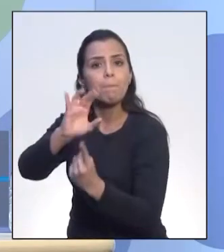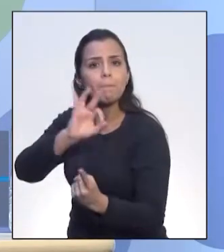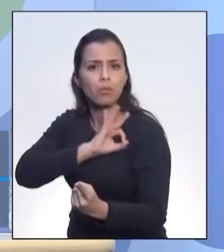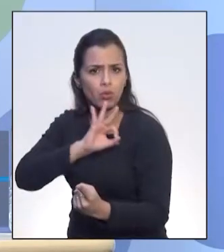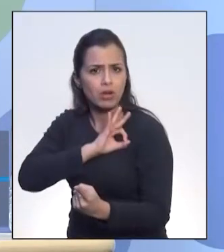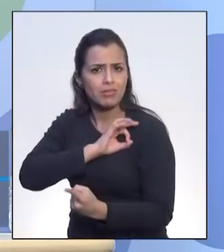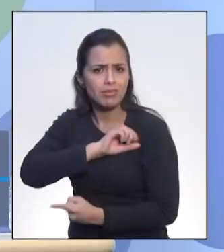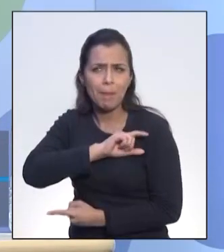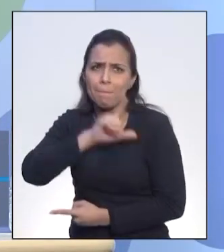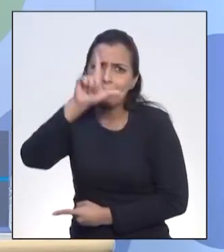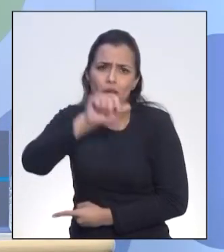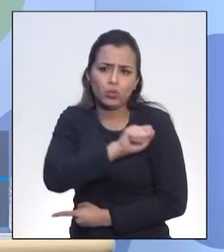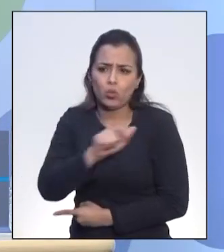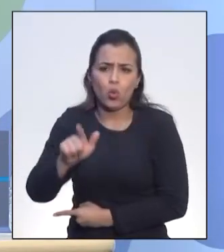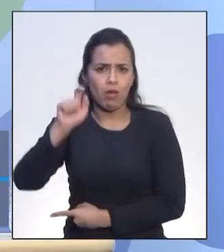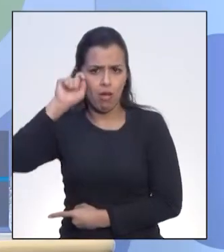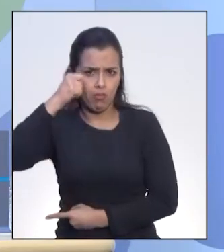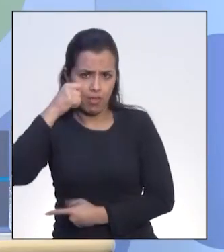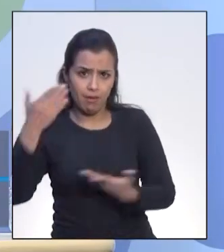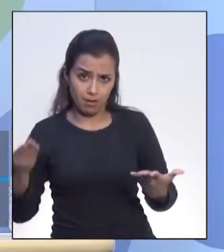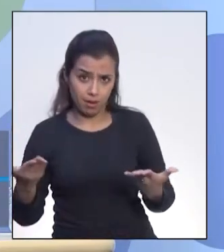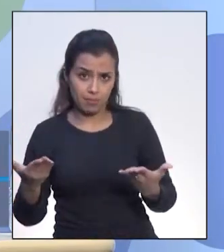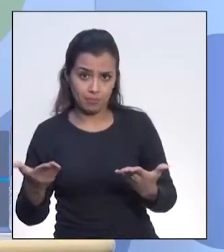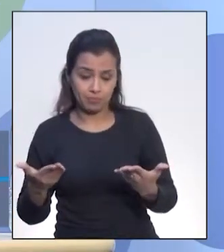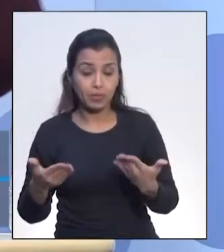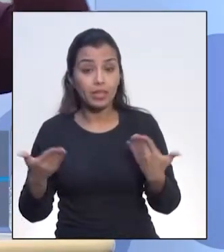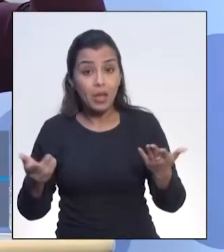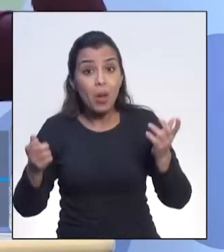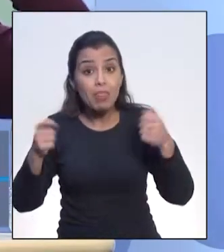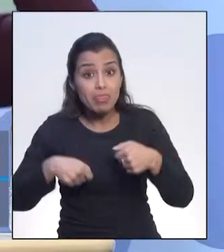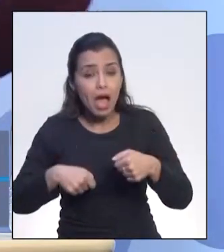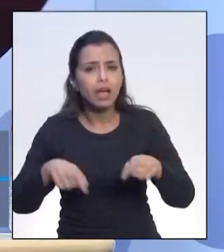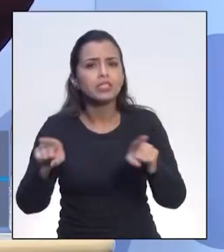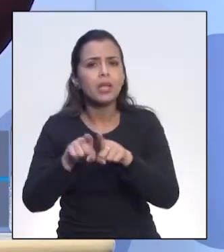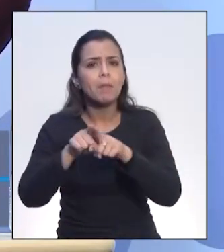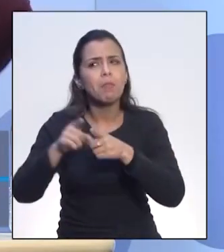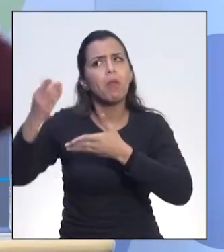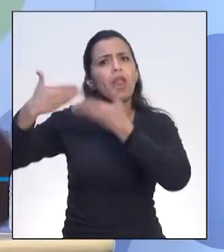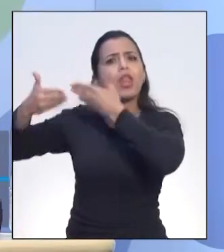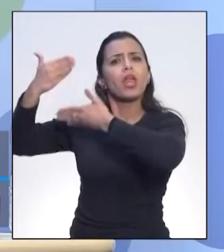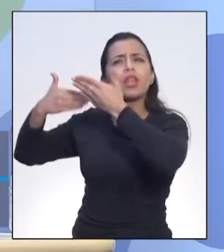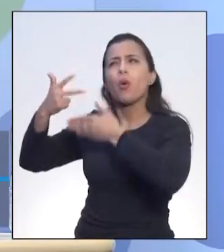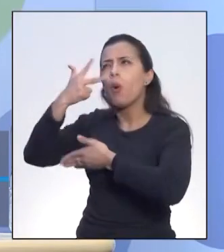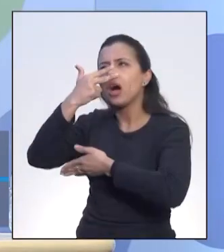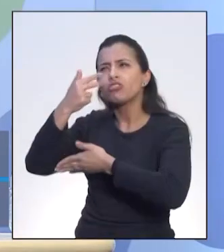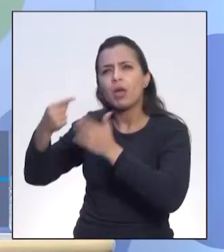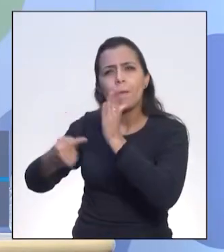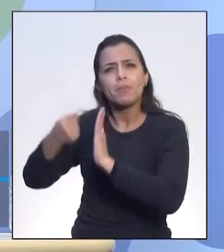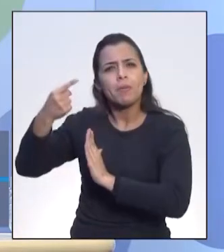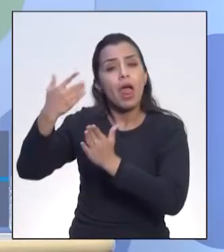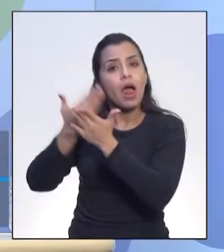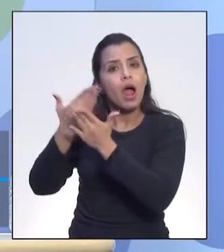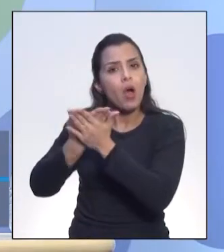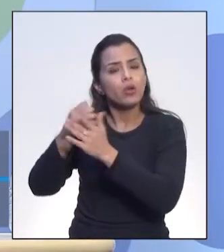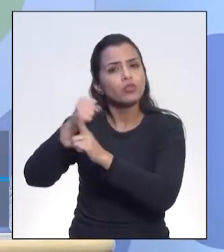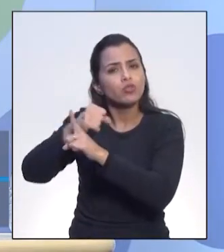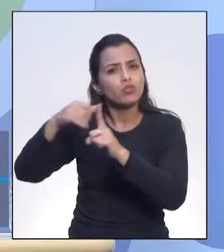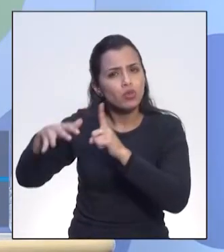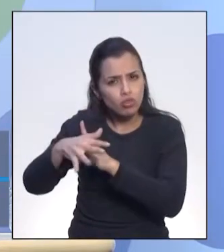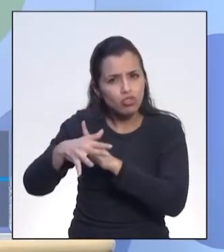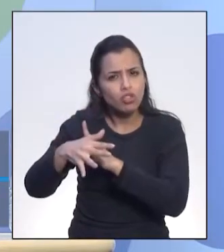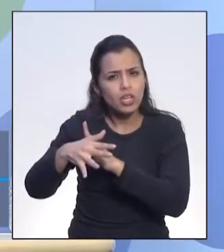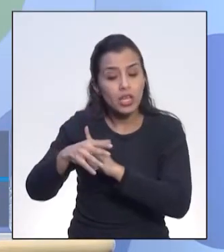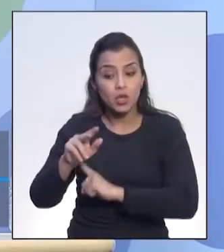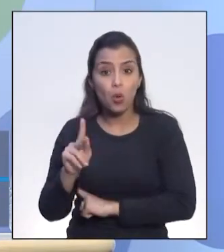assim sucessivamente, tá? Então, e a gente pode voltar até, eu acho que foi a primeira aula de sociologia que o Emerson estava